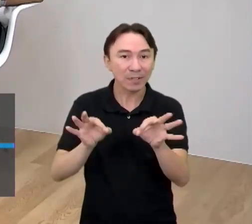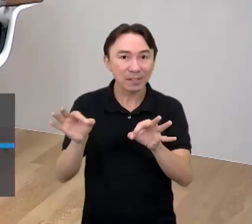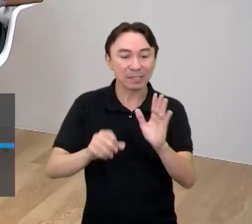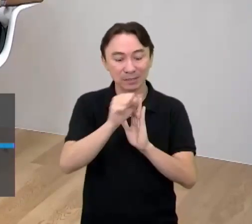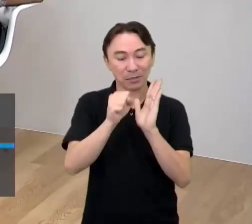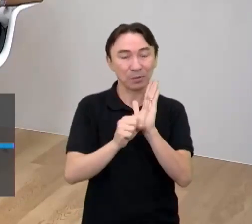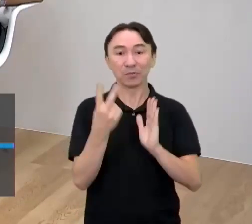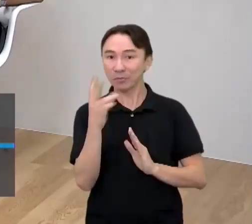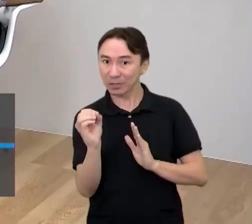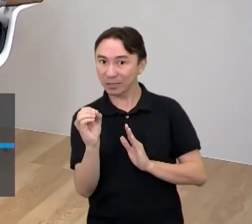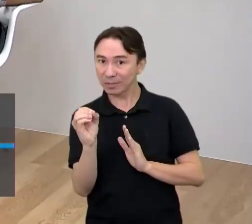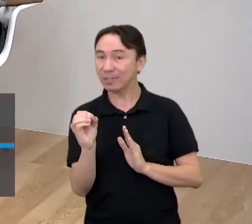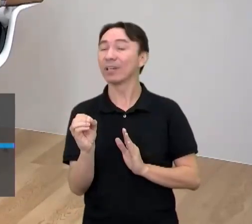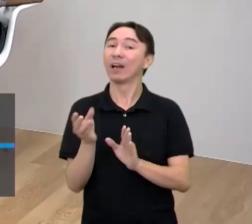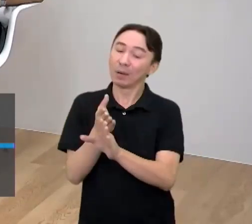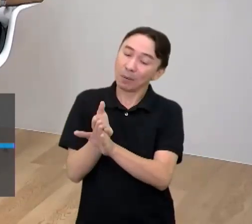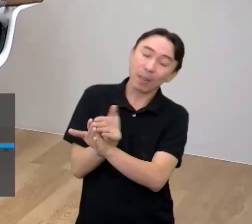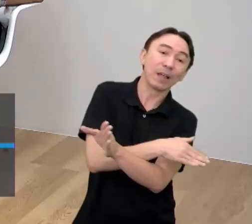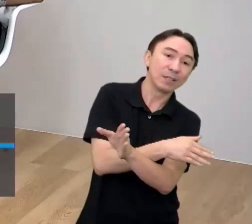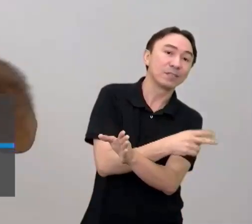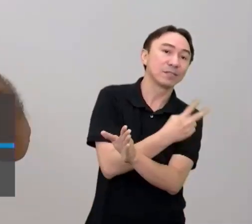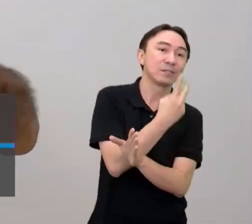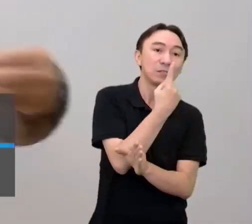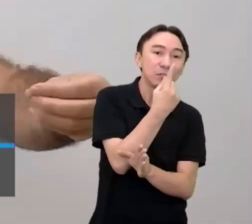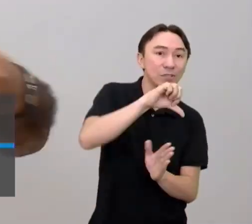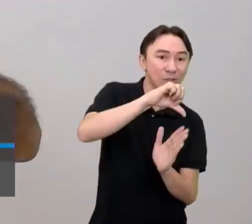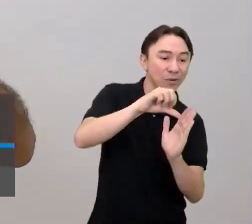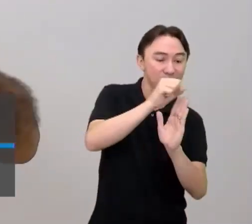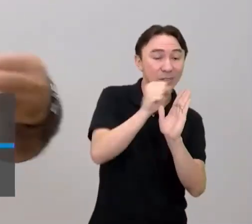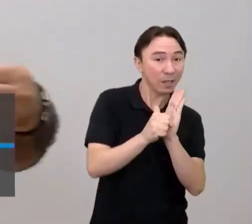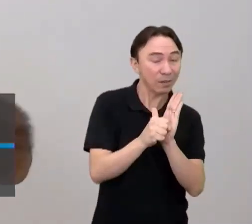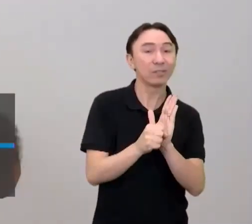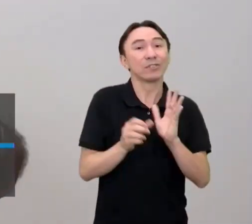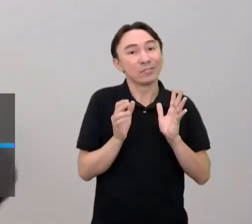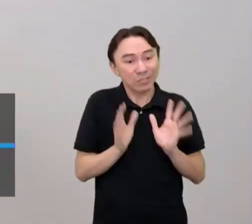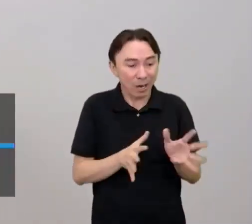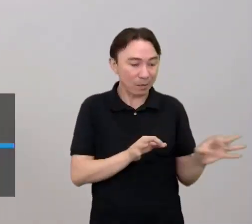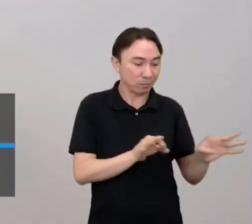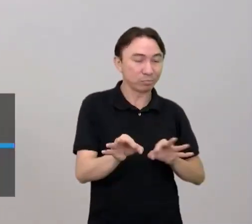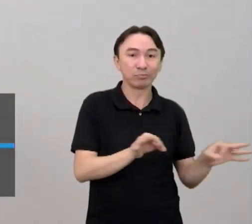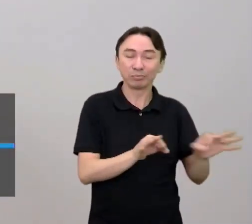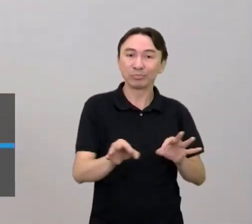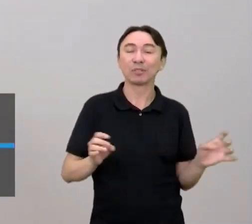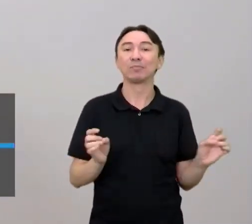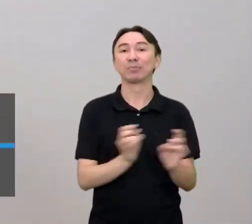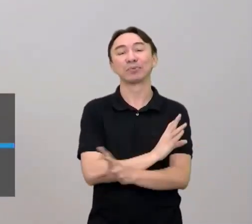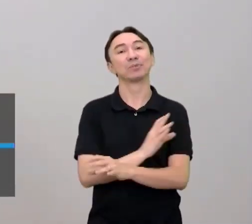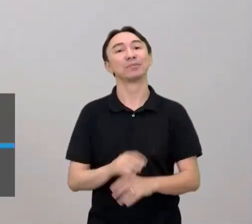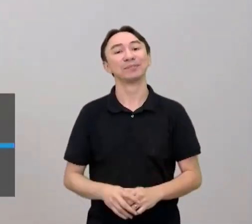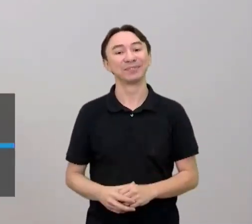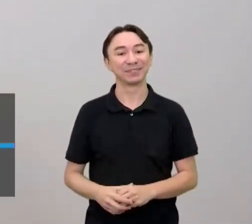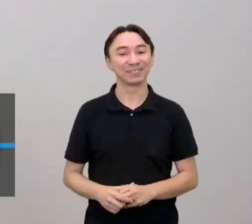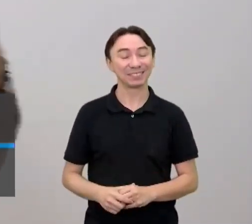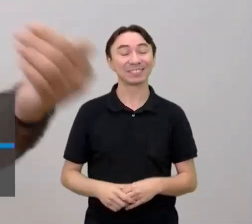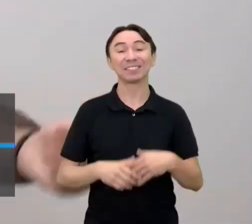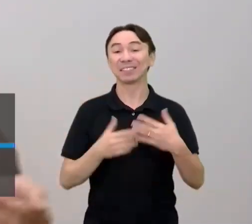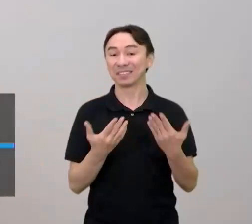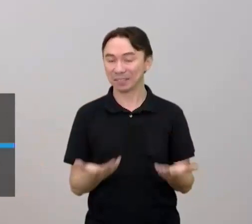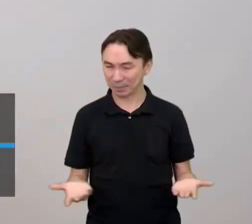esse comentário? Eu quero chegar que, por causa dessa tecnologia, principalmente de comunicação,